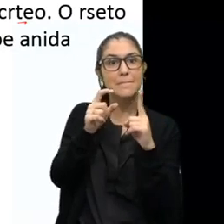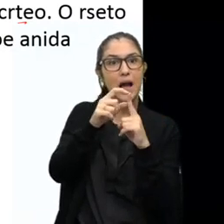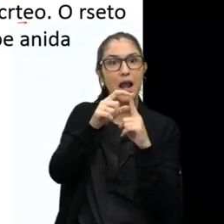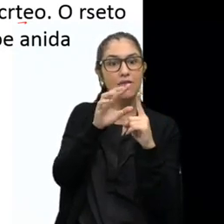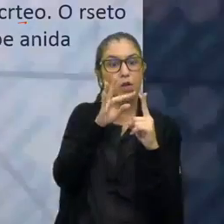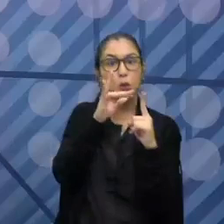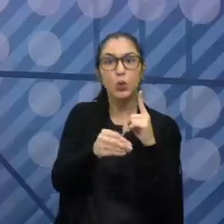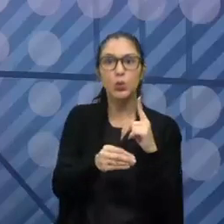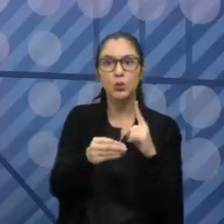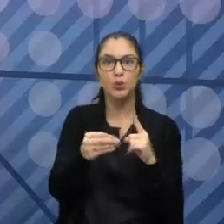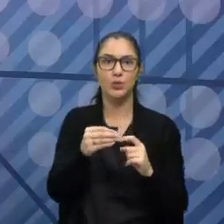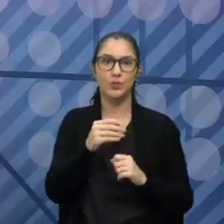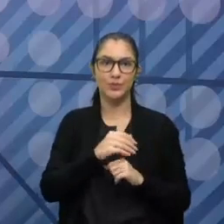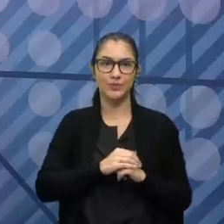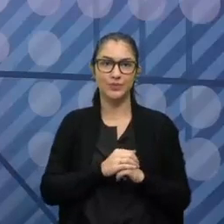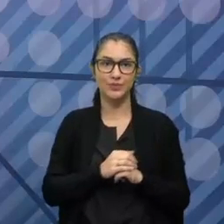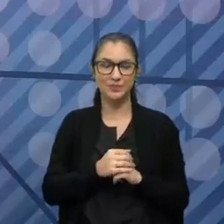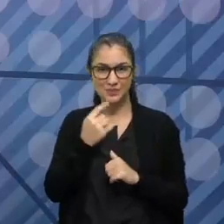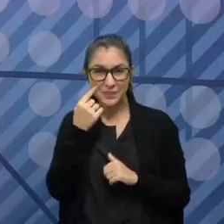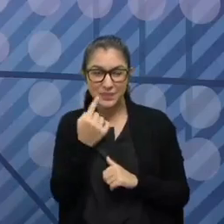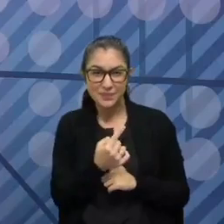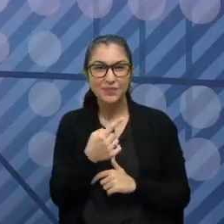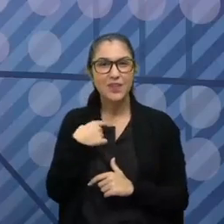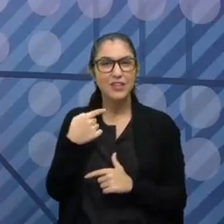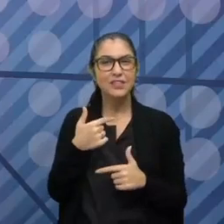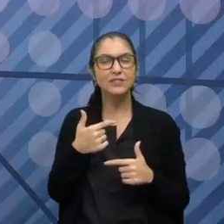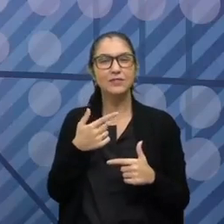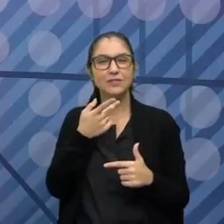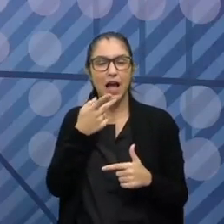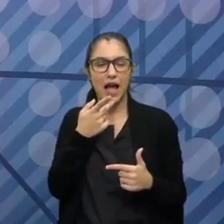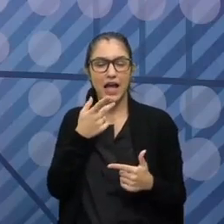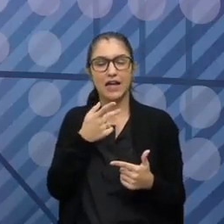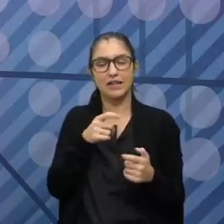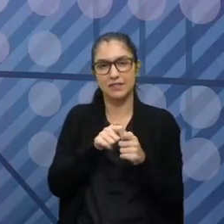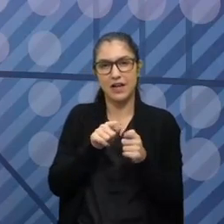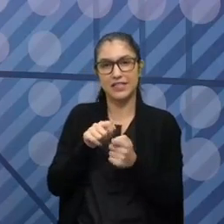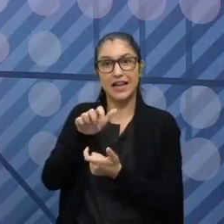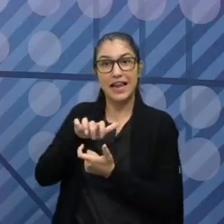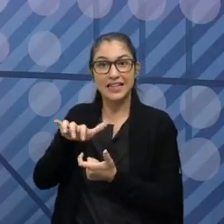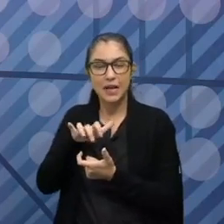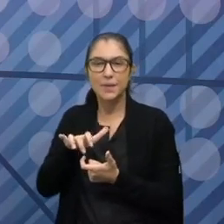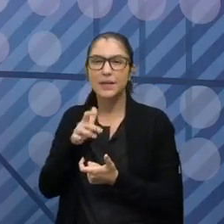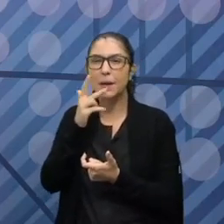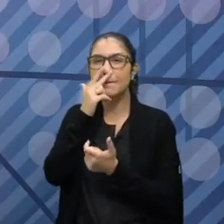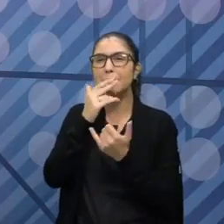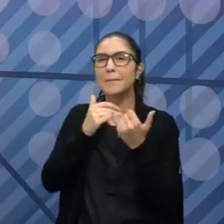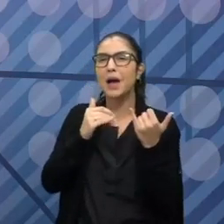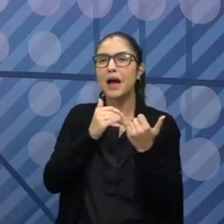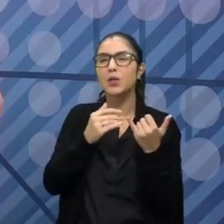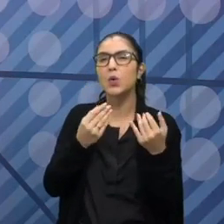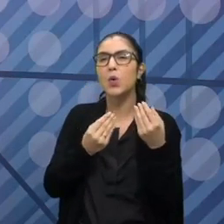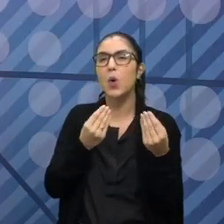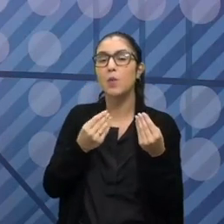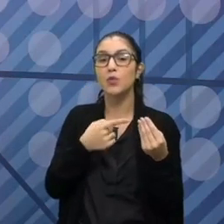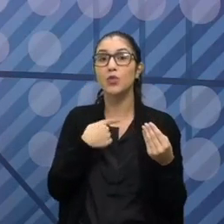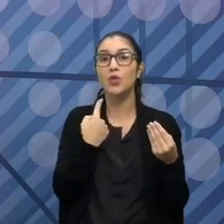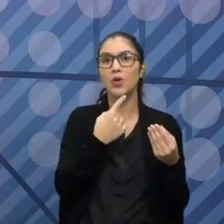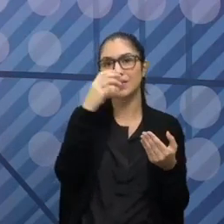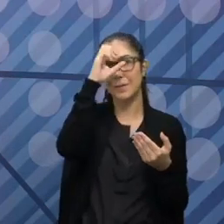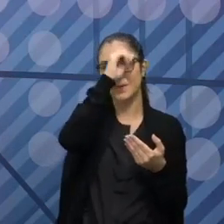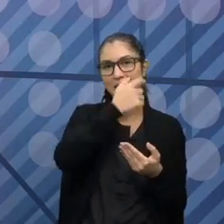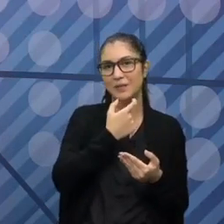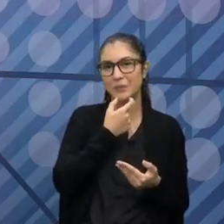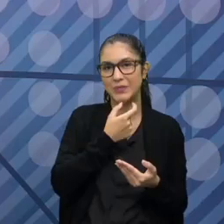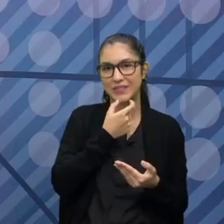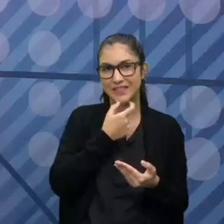como um todo. É por isso que quando a gente trabalha a questão do letramento, é bem parecido da forma que nós aprendemos o